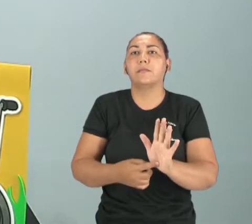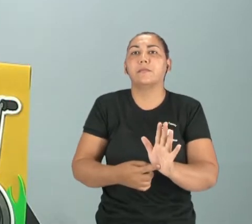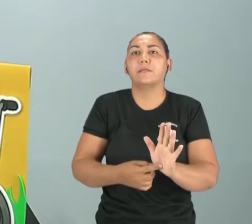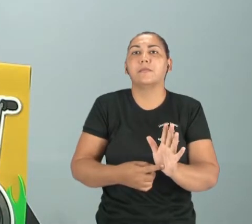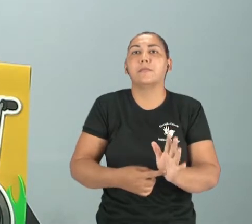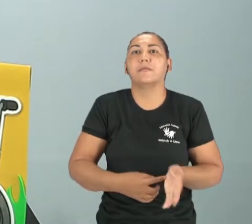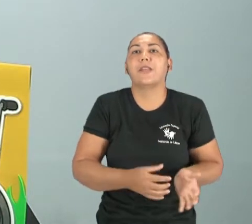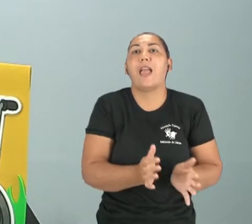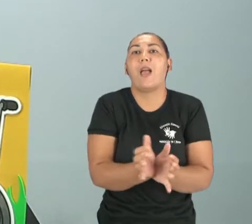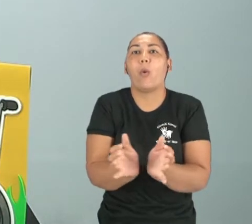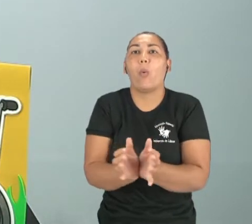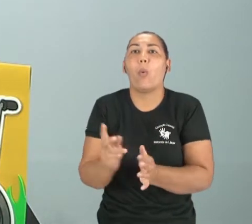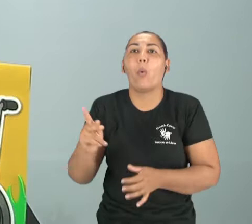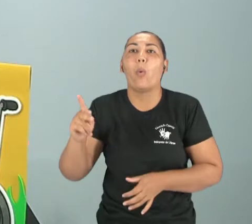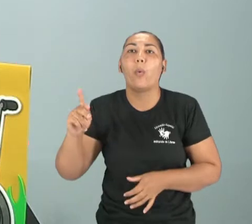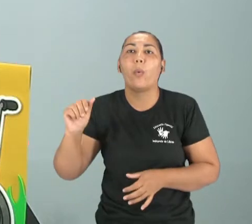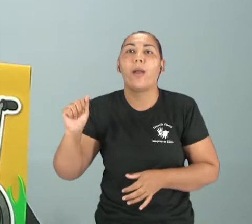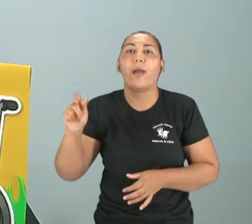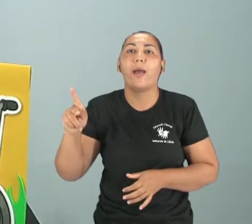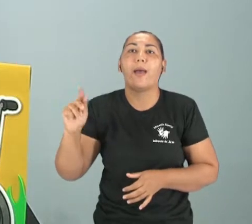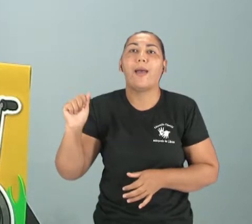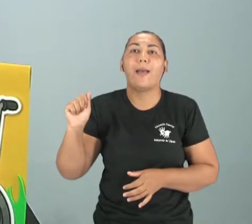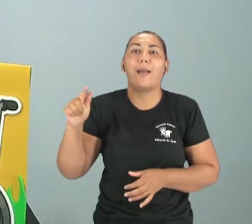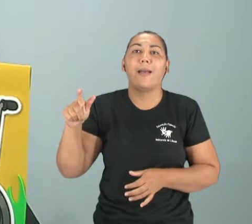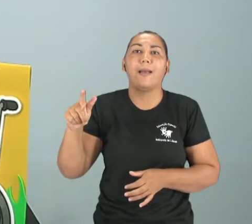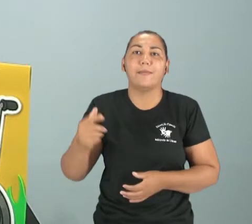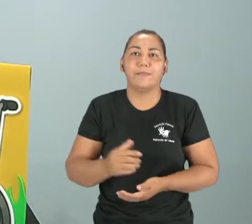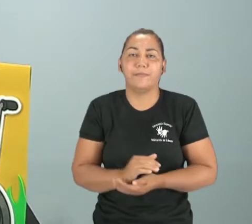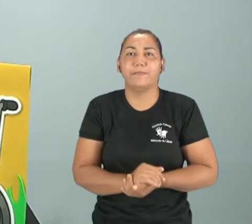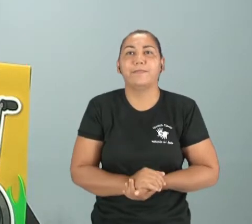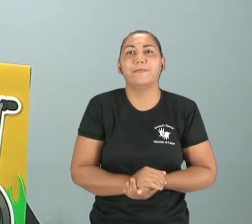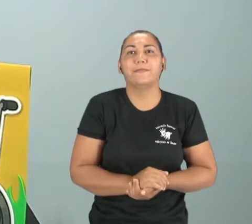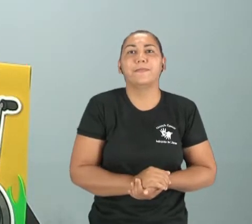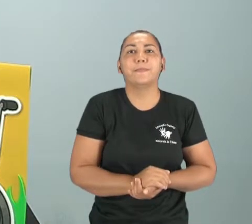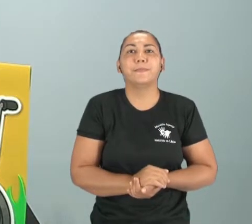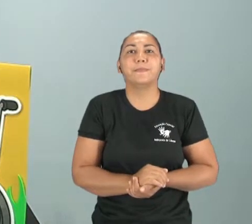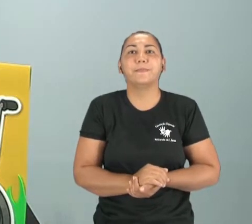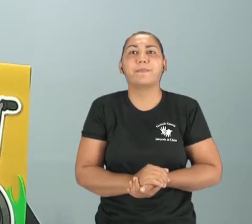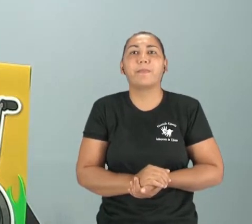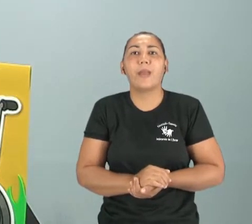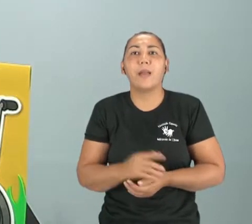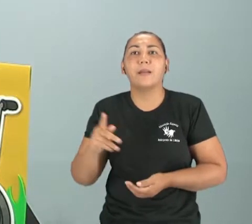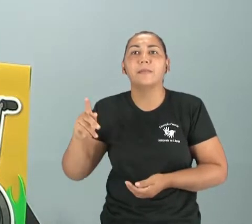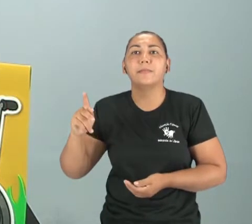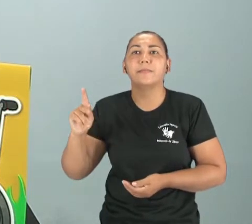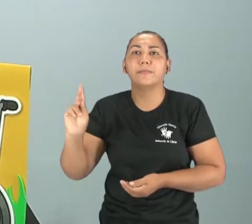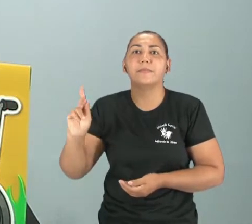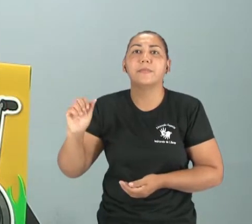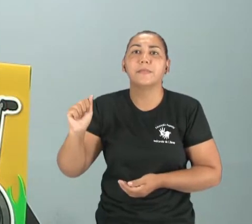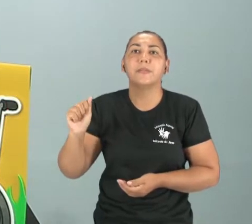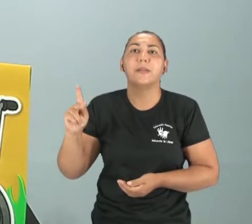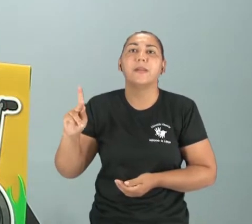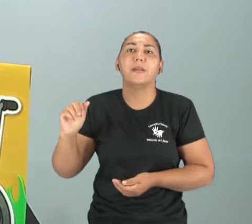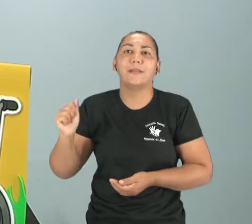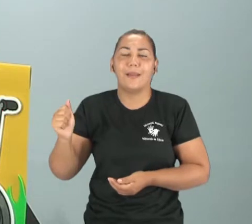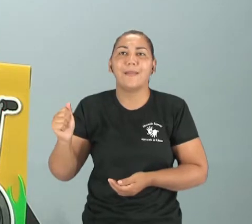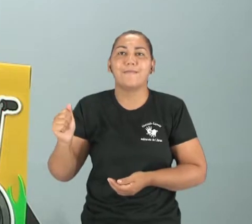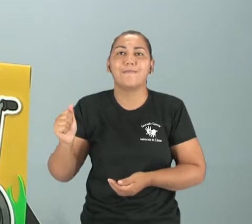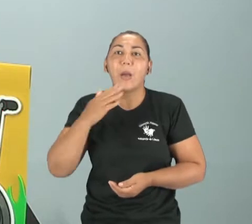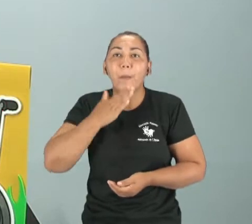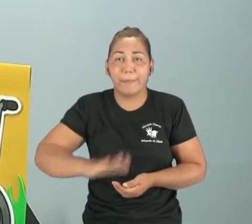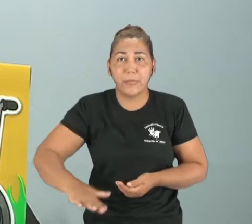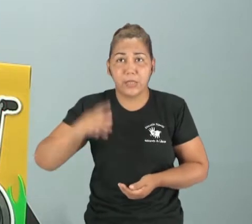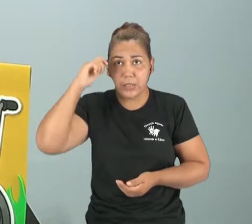do Kaká. Olha aqui o Kaká. O Kaká, ele é uma criança negra, né? Ele é uma